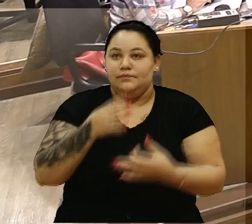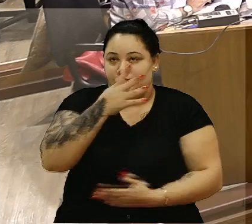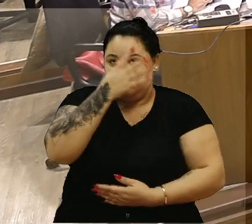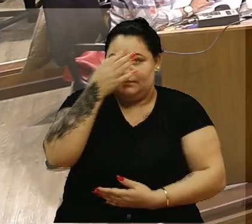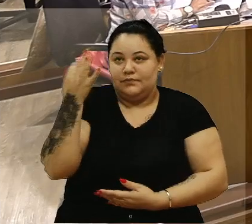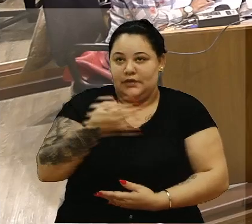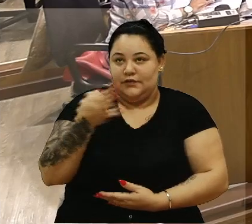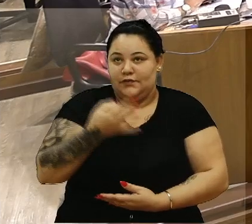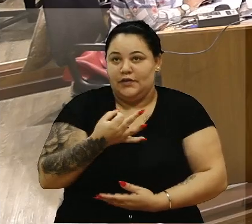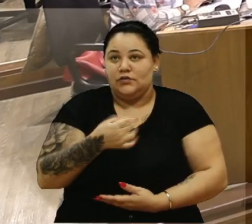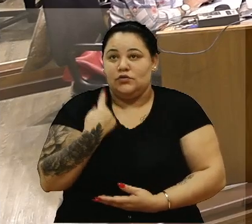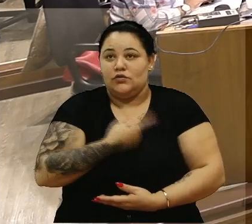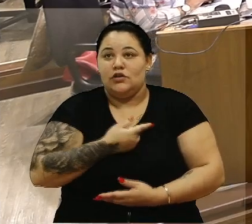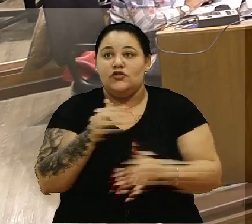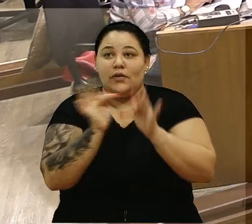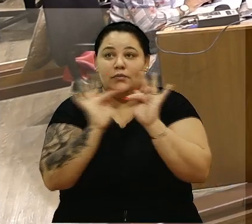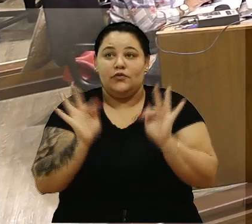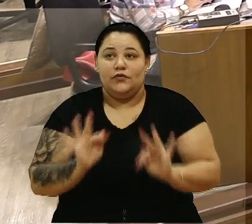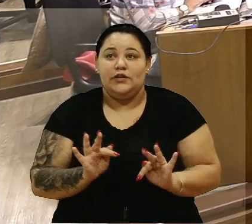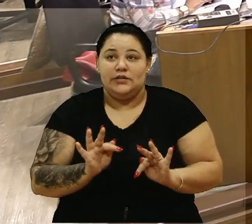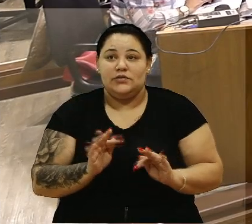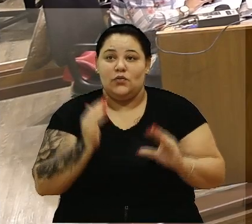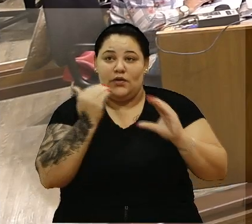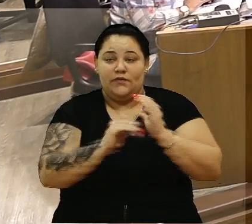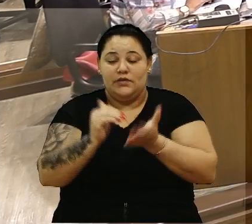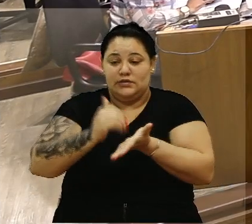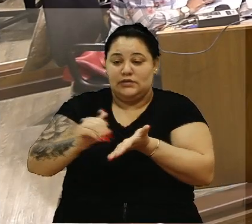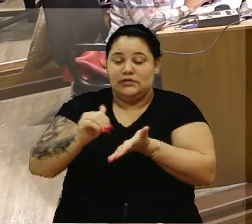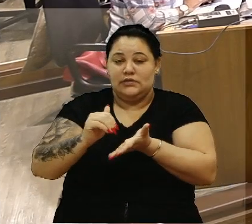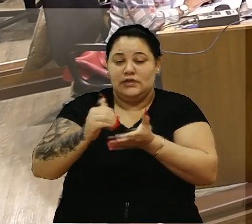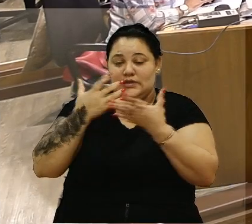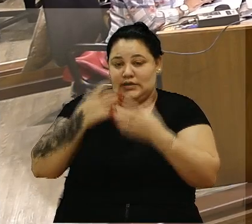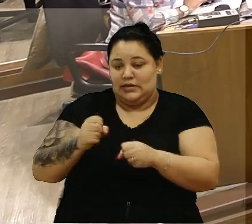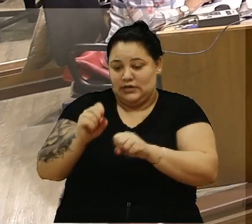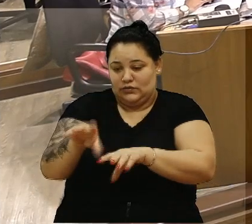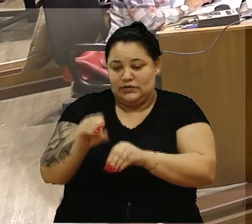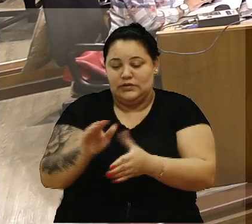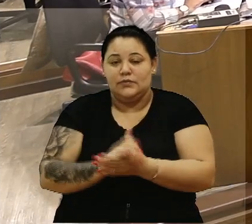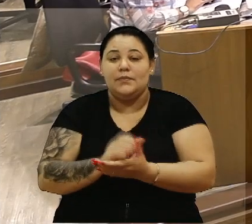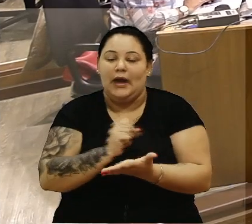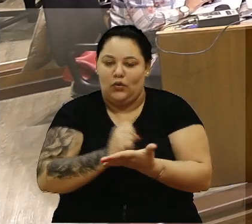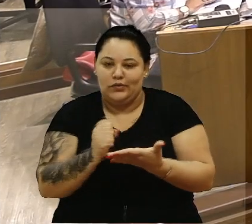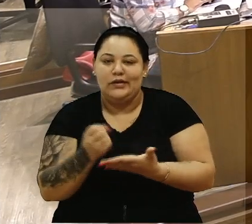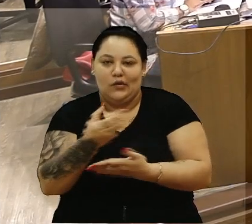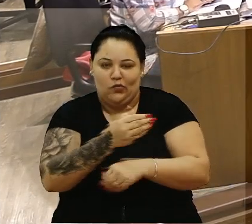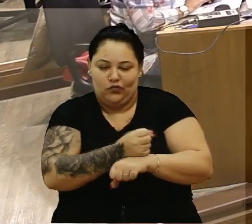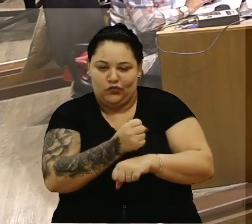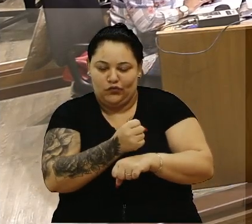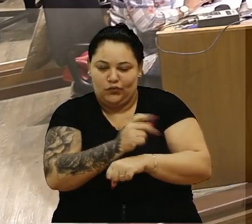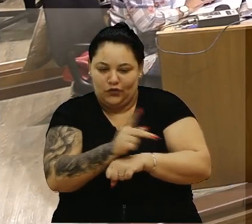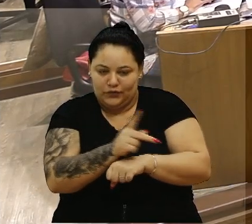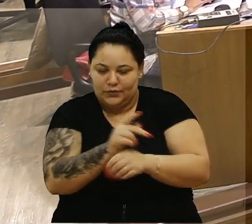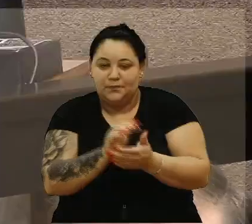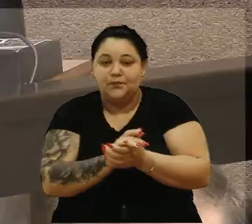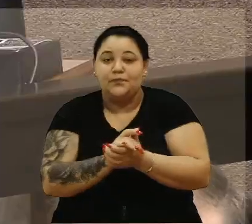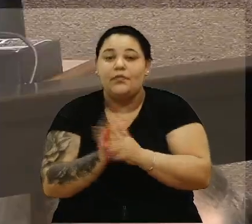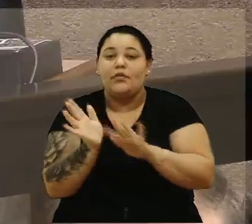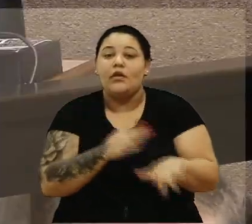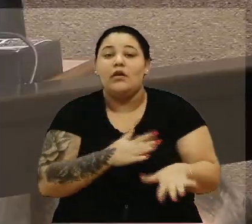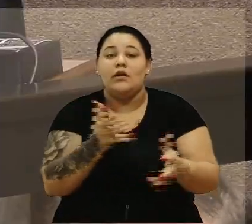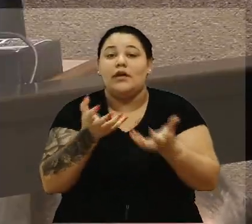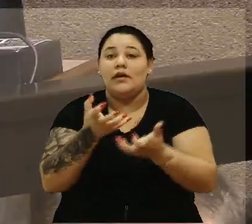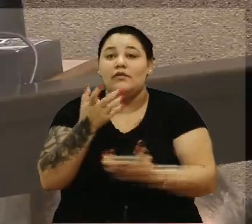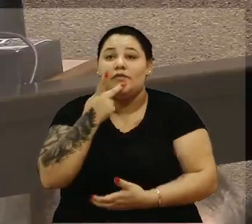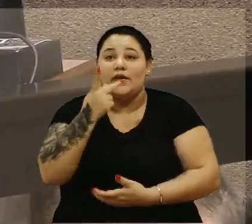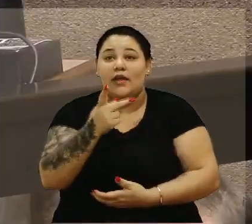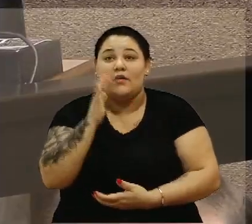esse encaminhamento aí da Secretaria da Educação nesse sentido. Eu quero falar um pouquinho sobre o que aconteceu lá no bairro Fátima no dia